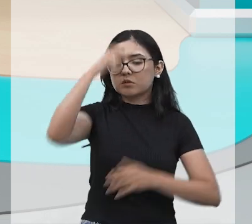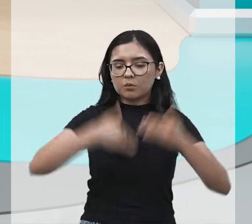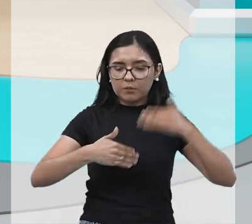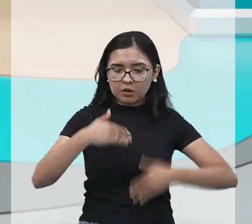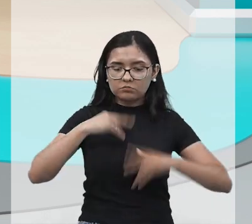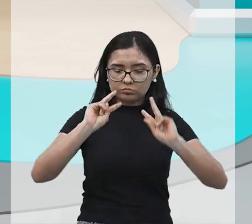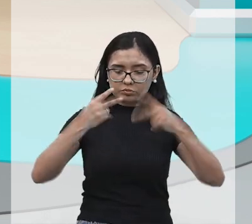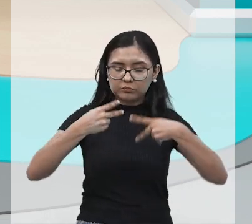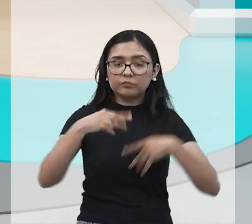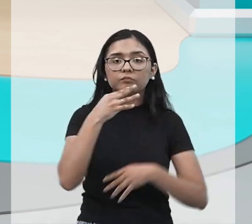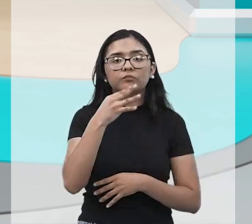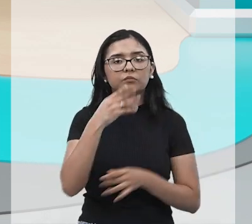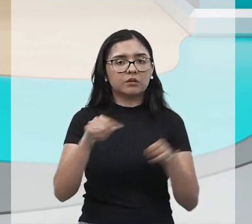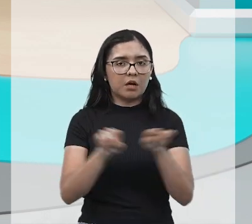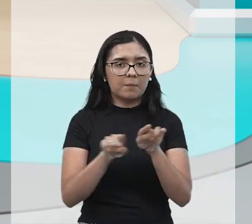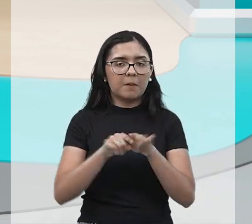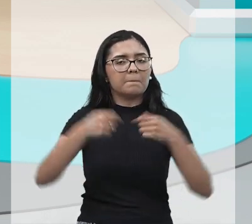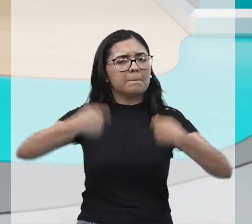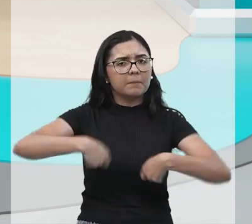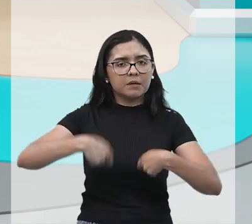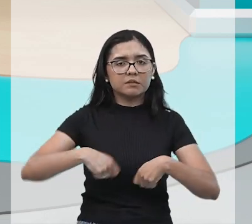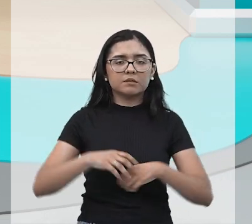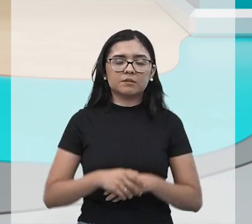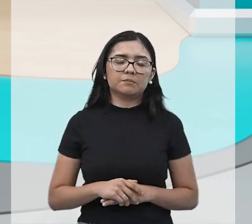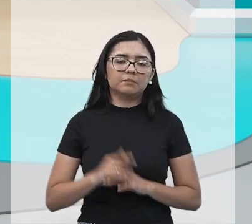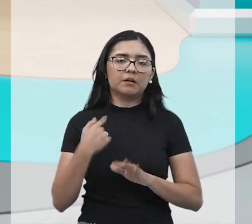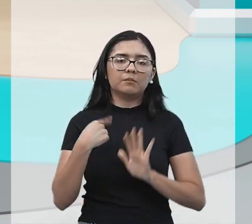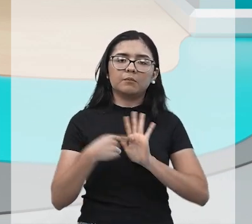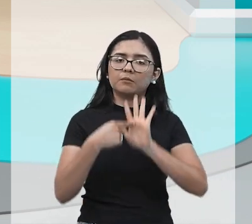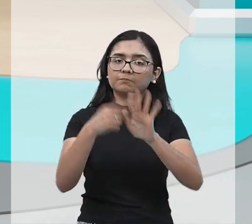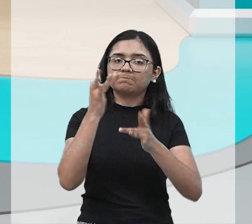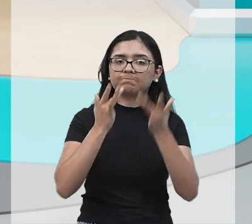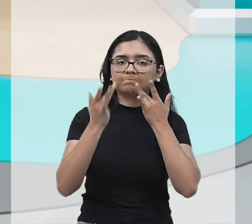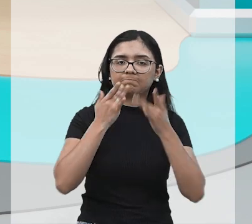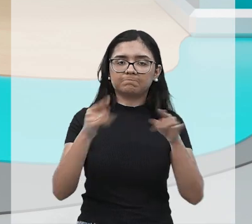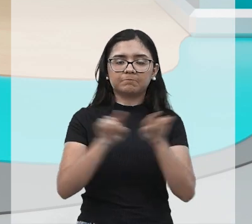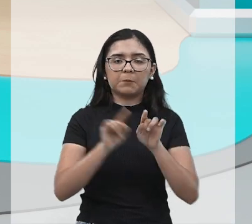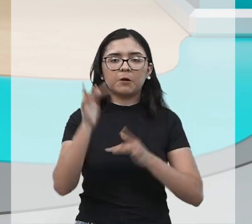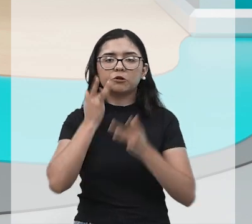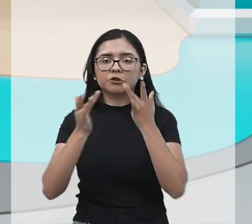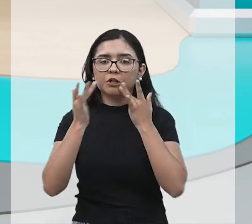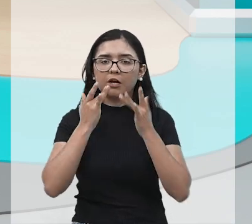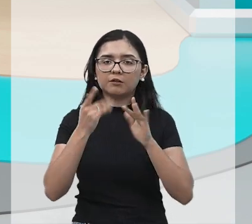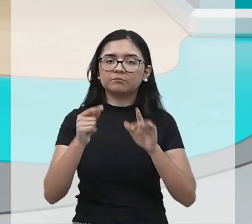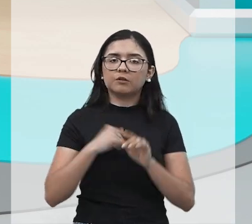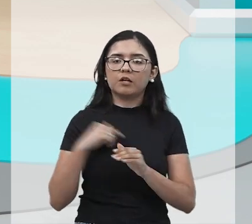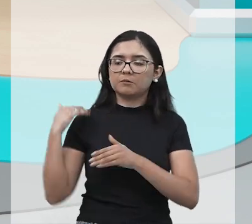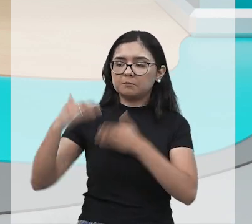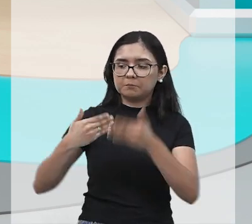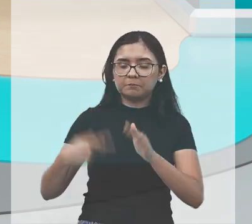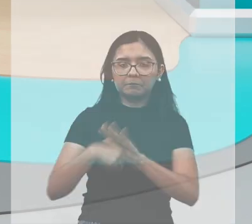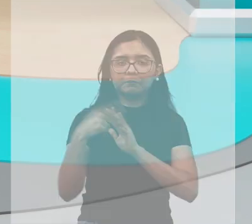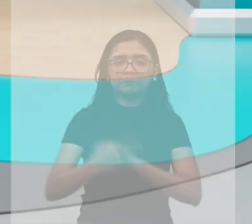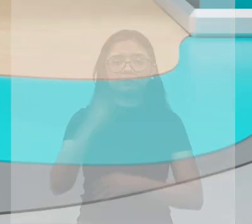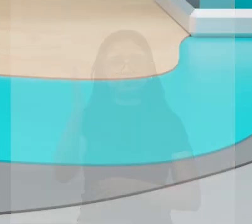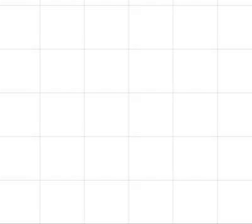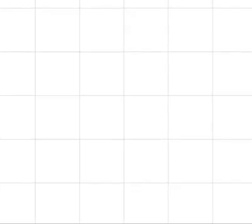consciência corporal muito aguçada para a sua ação cênica e como o teatro se desenvolveu no Brasil.